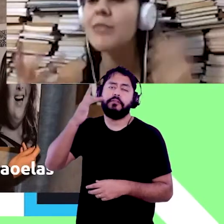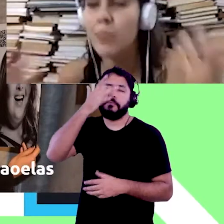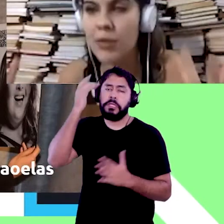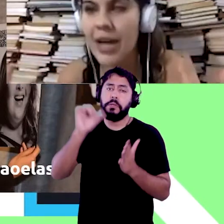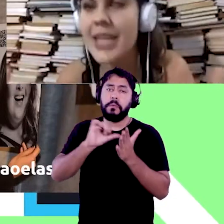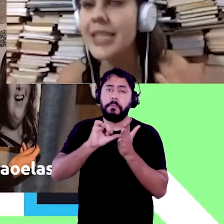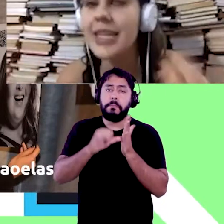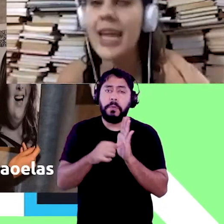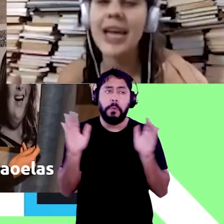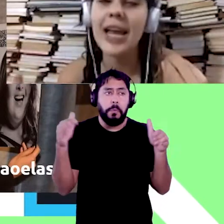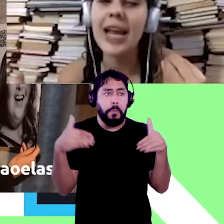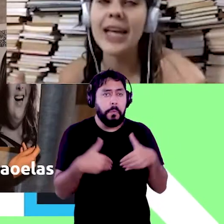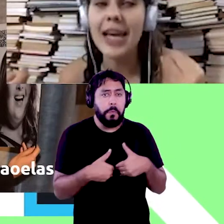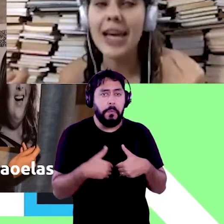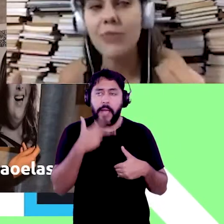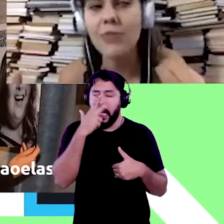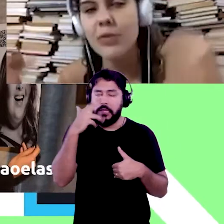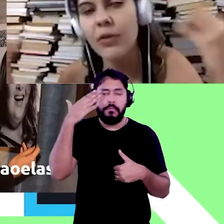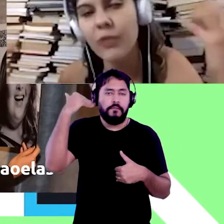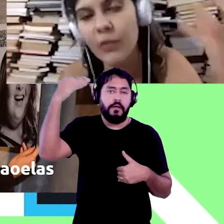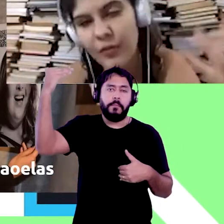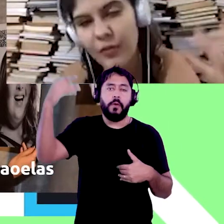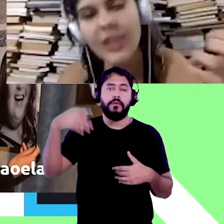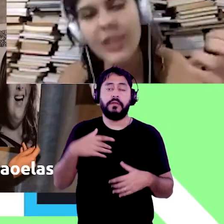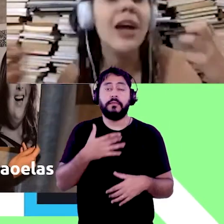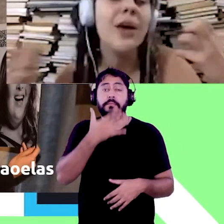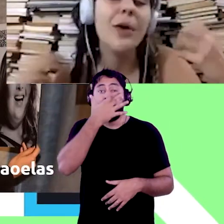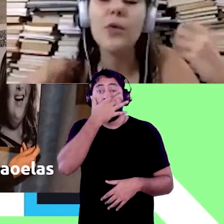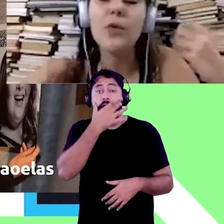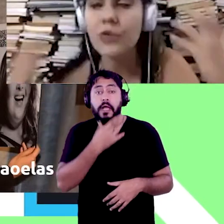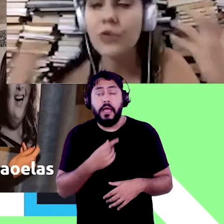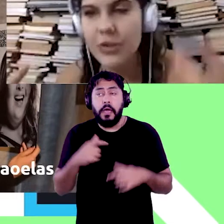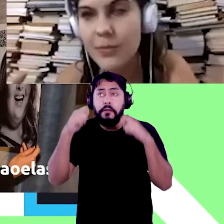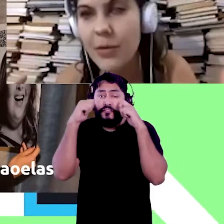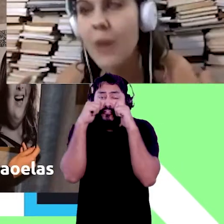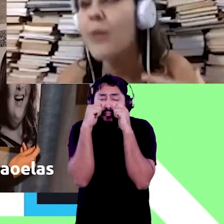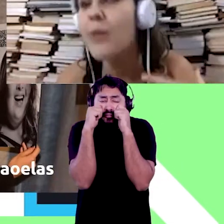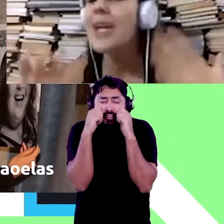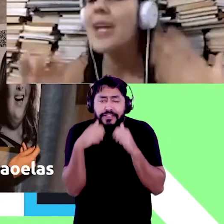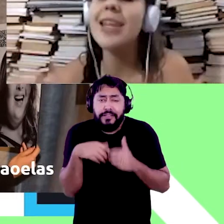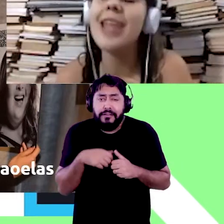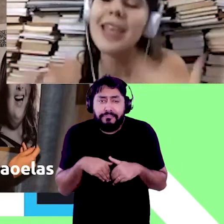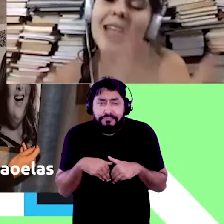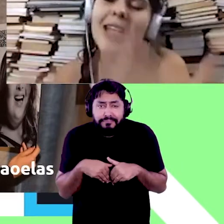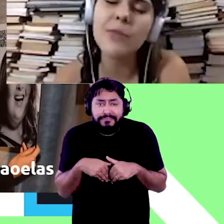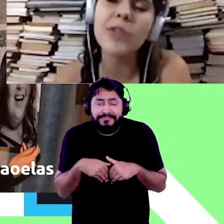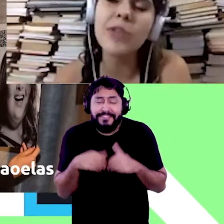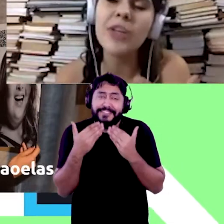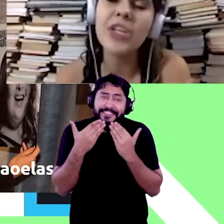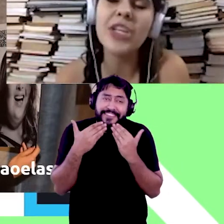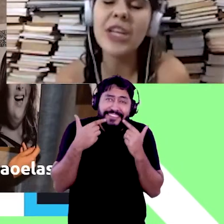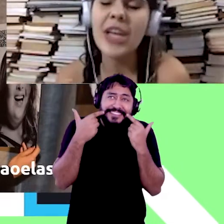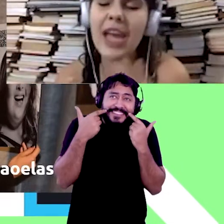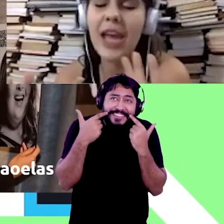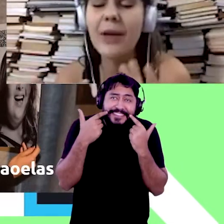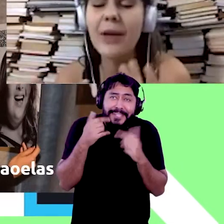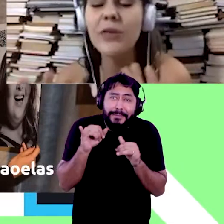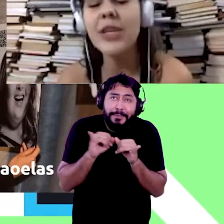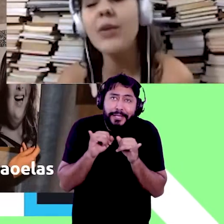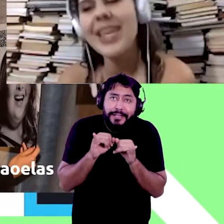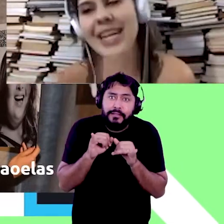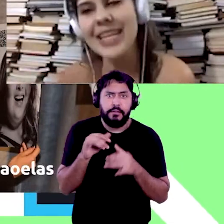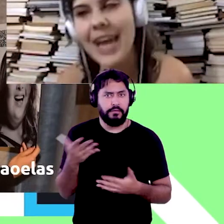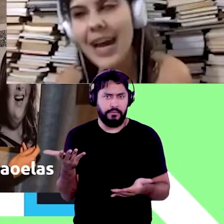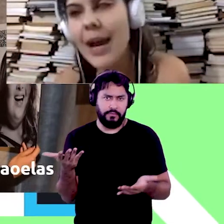mais popular, que é aquela cara de uma pessoa fofinha ou com um sorriso bobo. E nessa exposição a gente